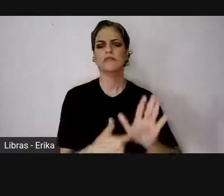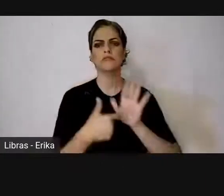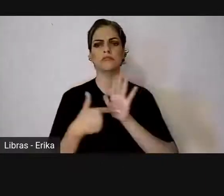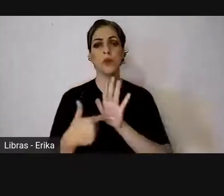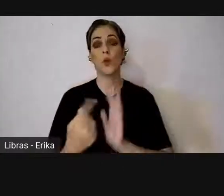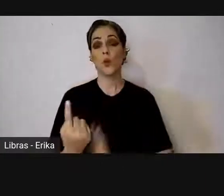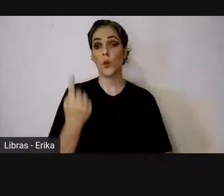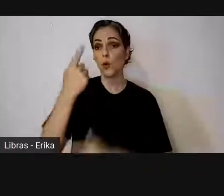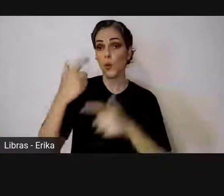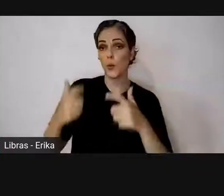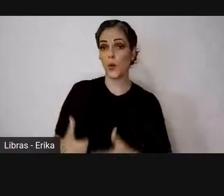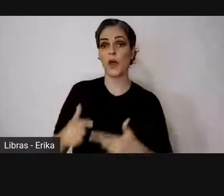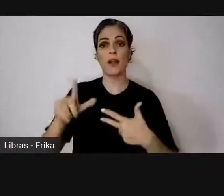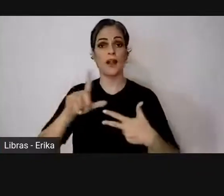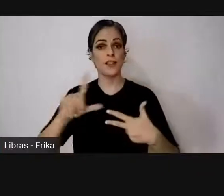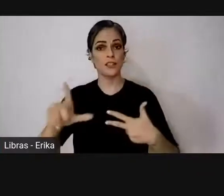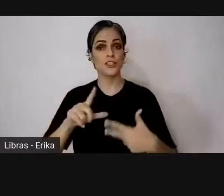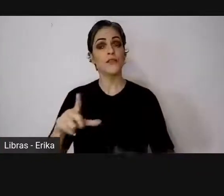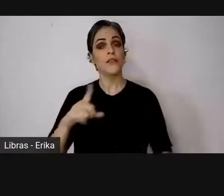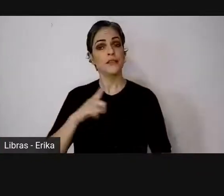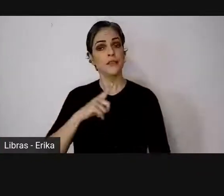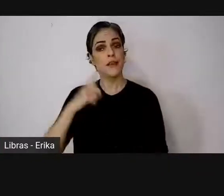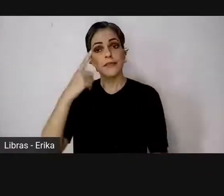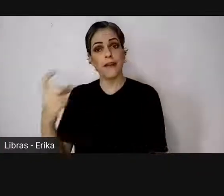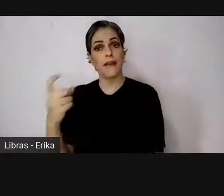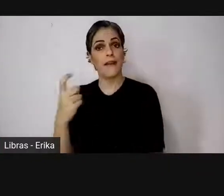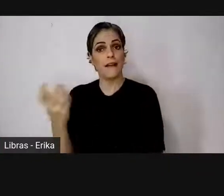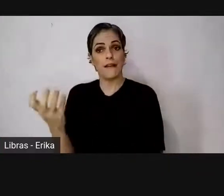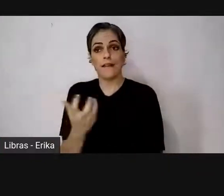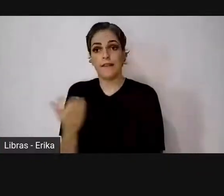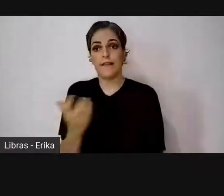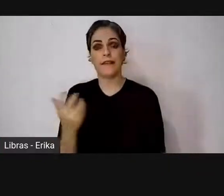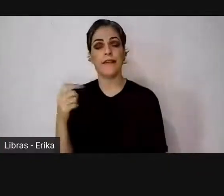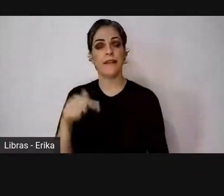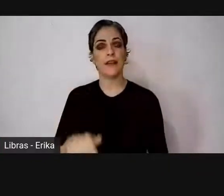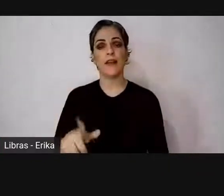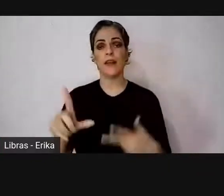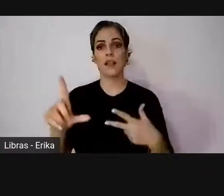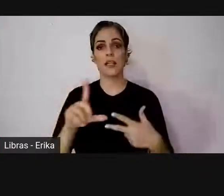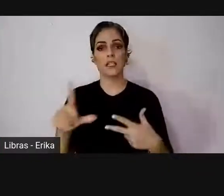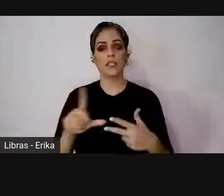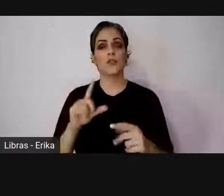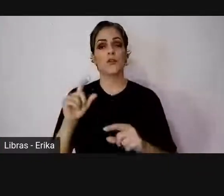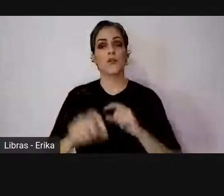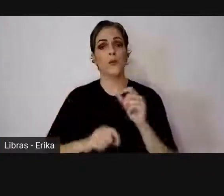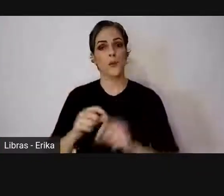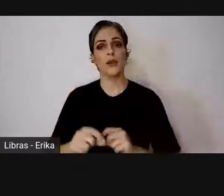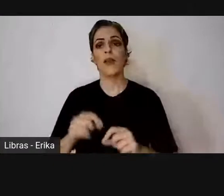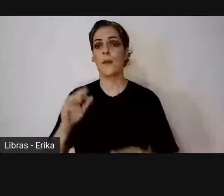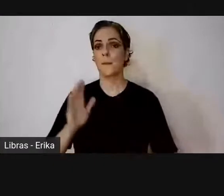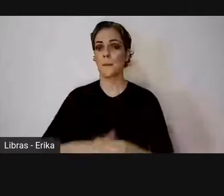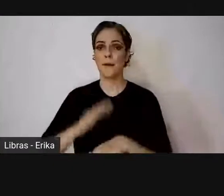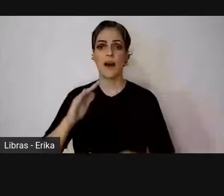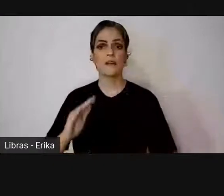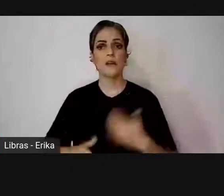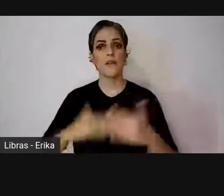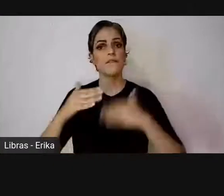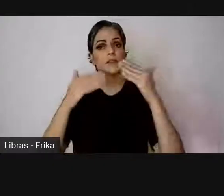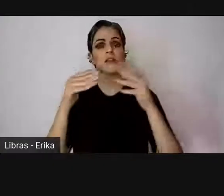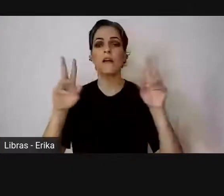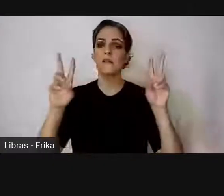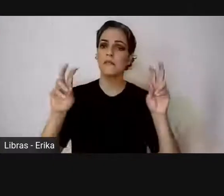foi o Legislativo, e tinha interesse de fazer com que o Legislativo avançasse as pautas de gênero,